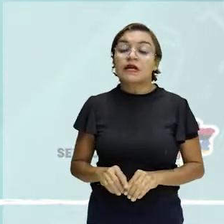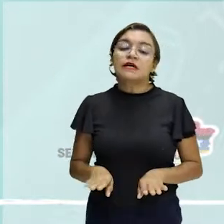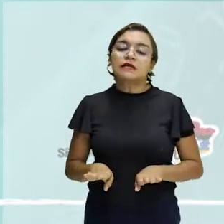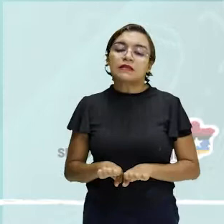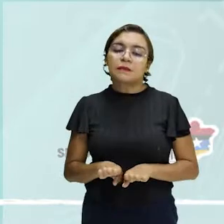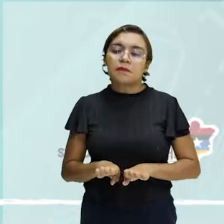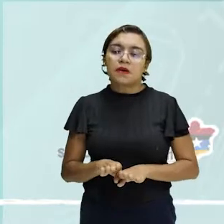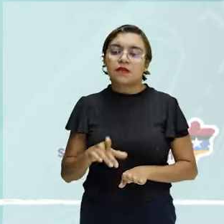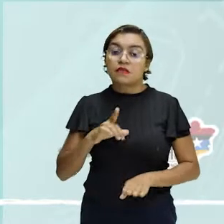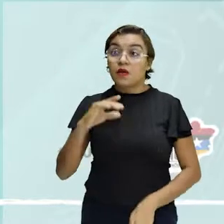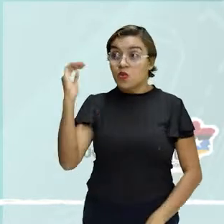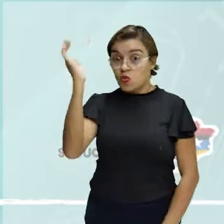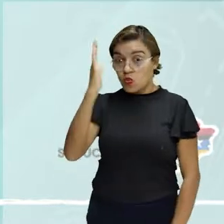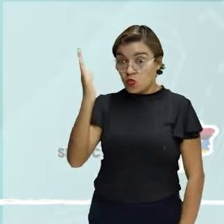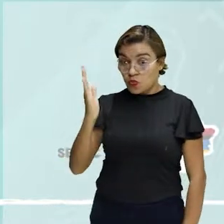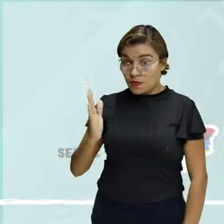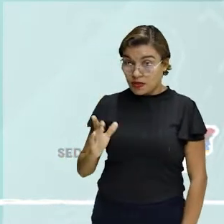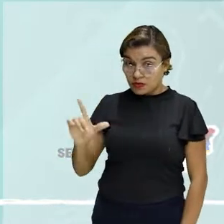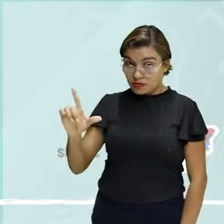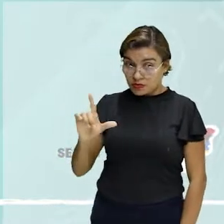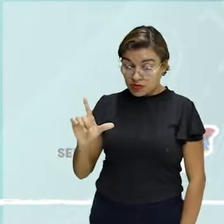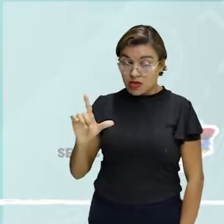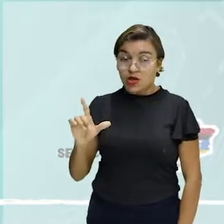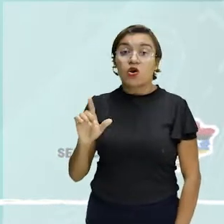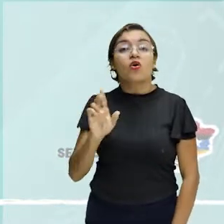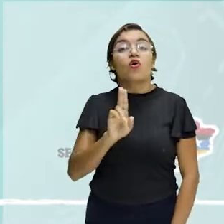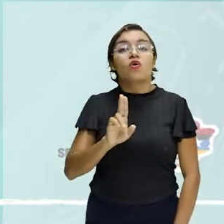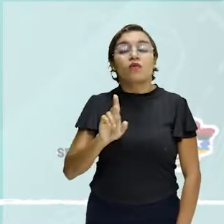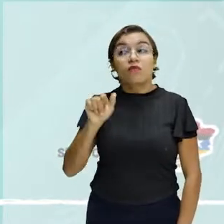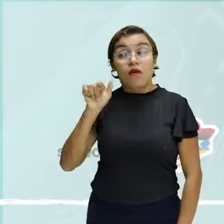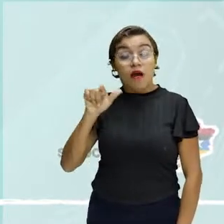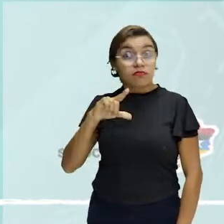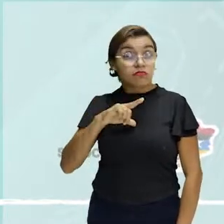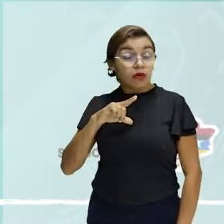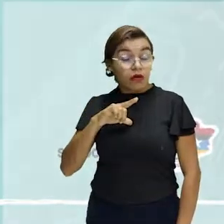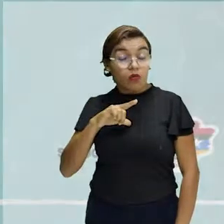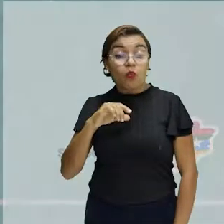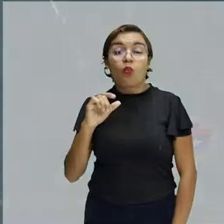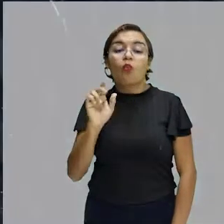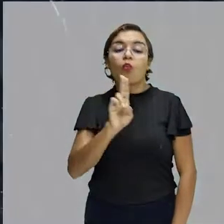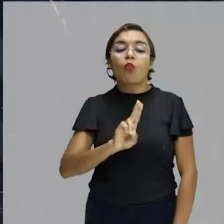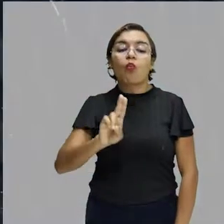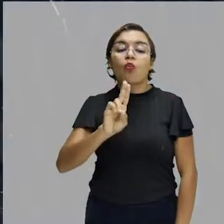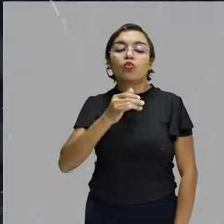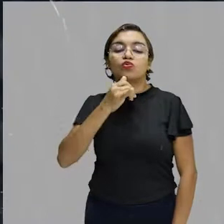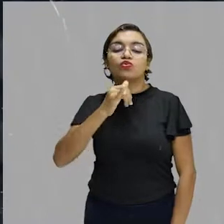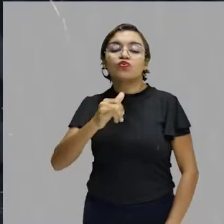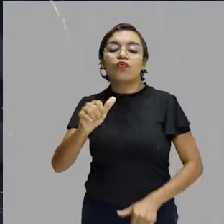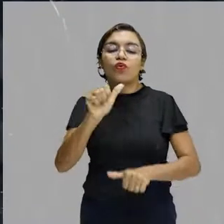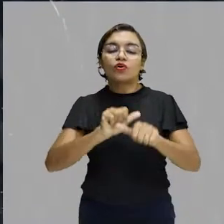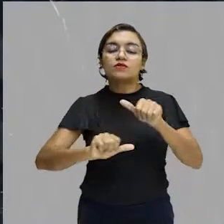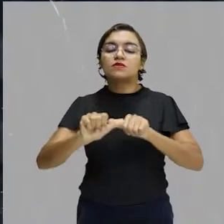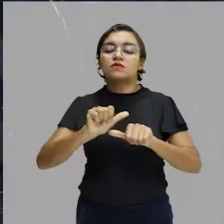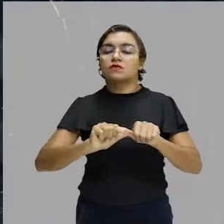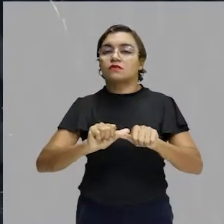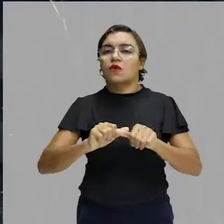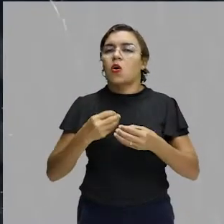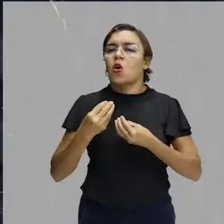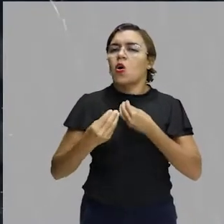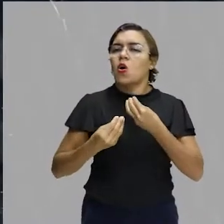país a predominância do uso de fontes não renováveis de energia. Em relação a esse